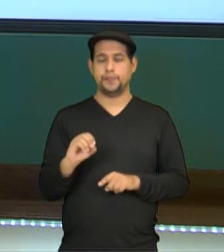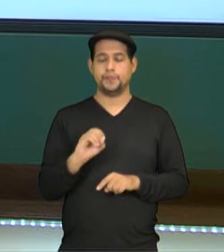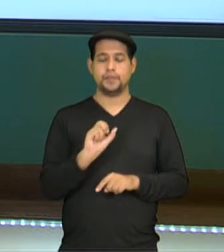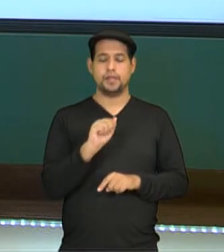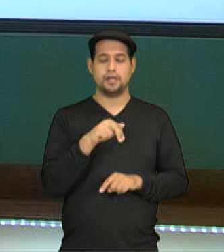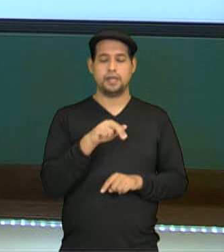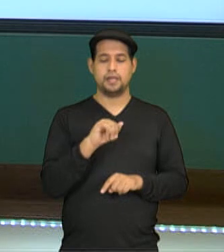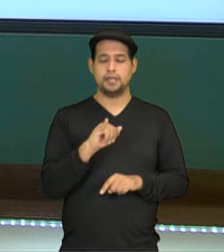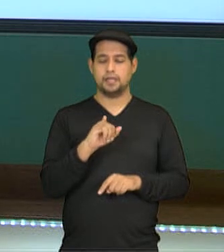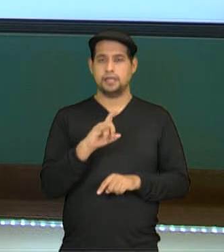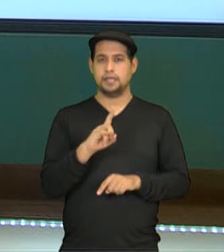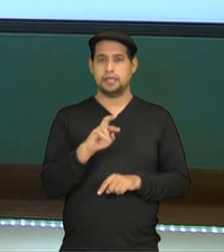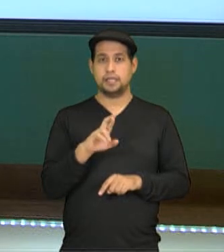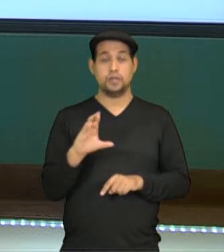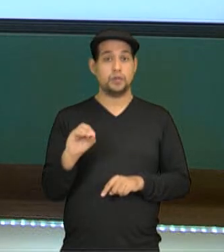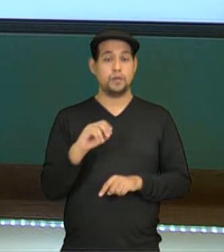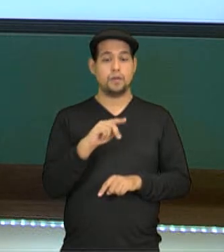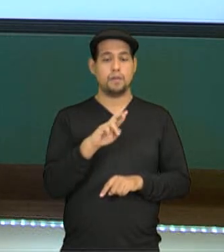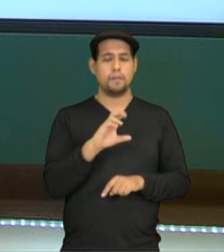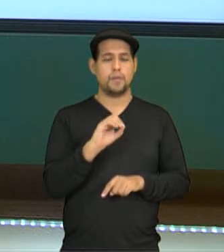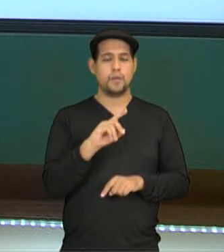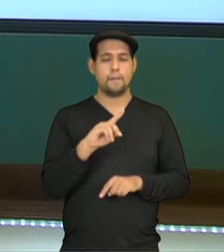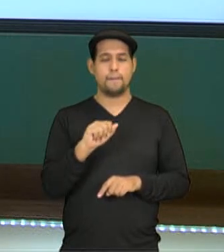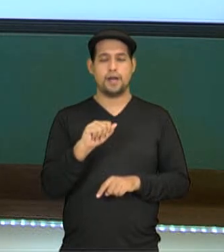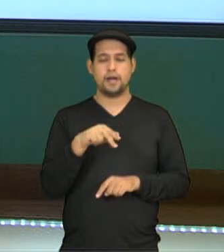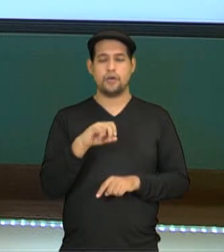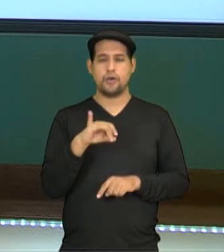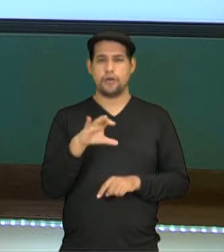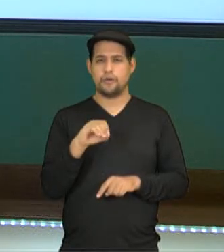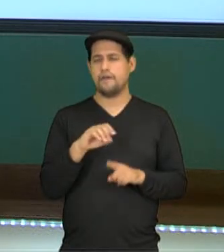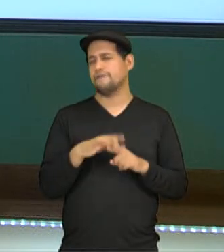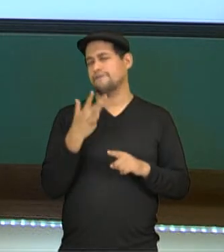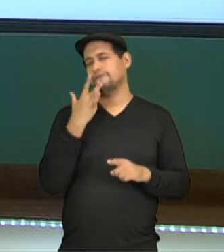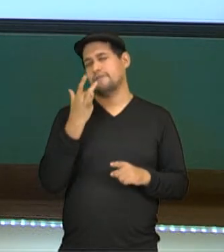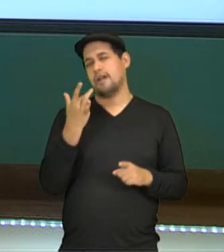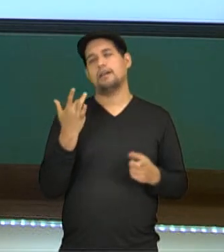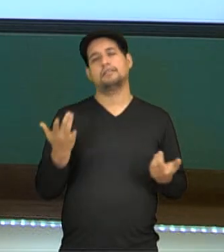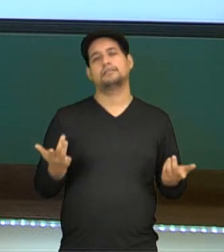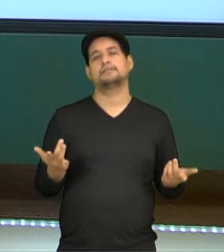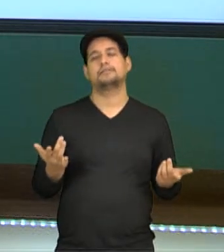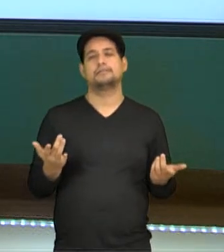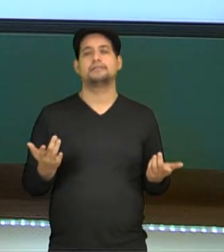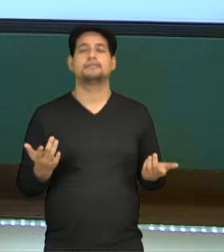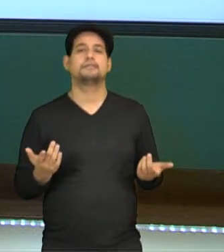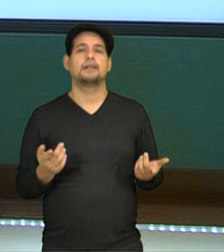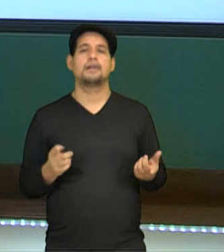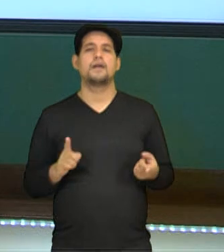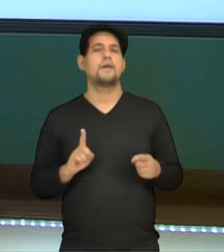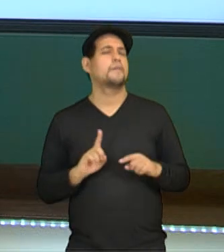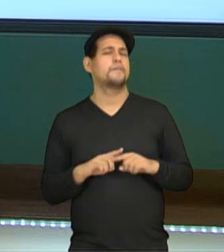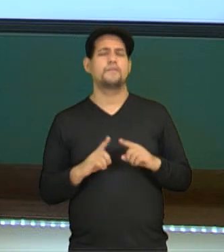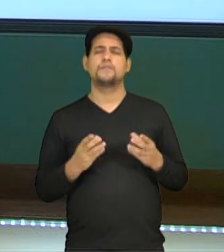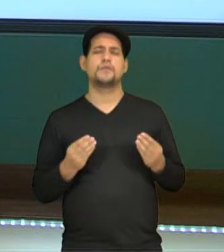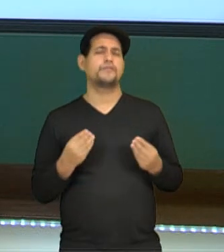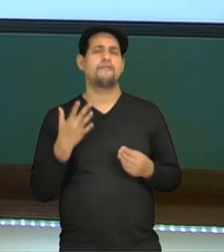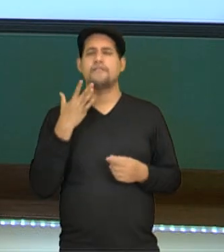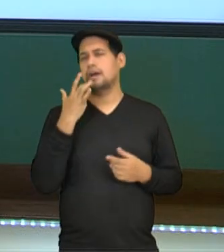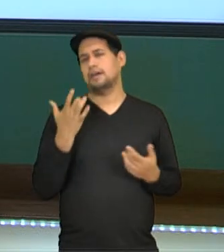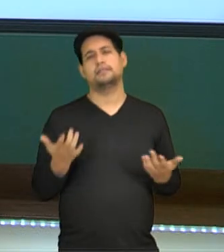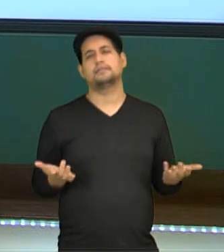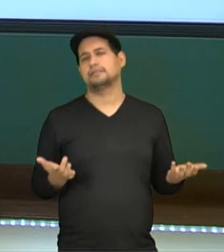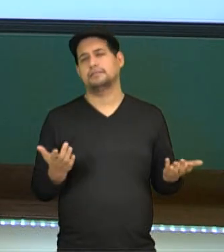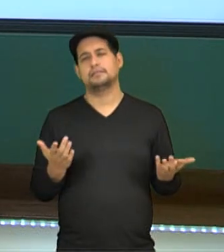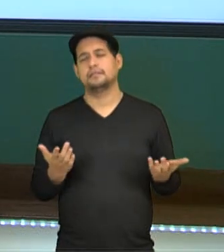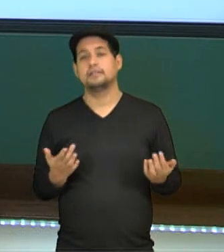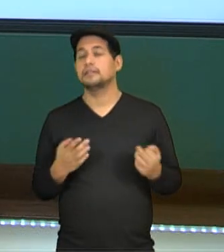anidrido propanóico. Ah, professor, é mais fácil do que eu imaginava. Mais fácil do que eu imaginava,